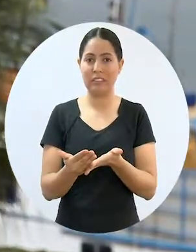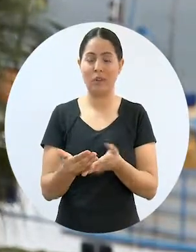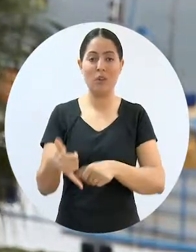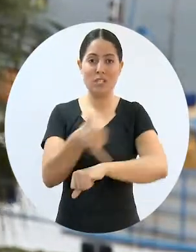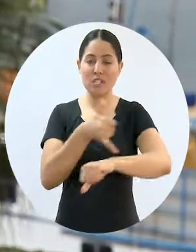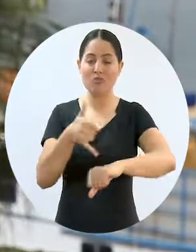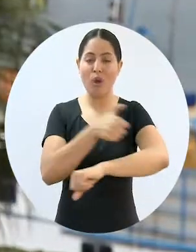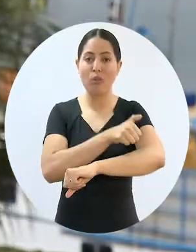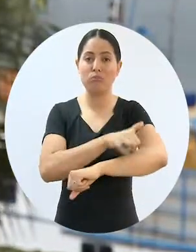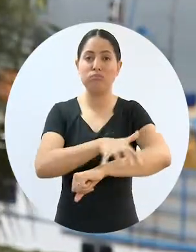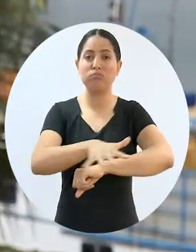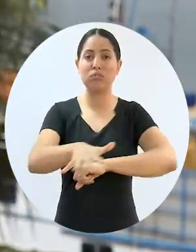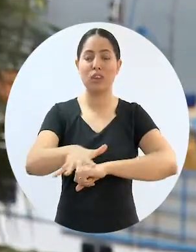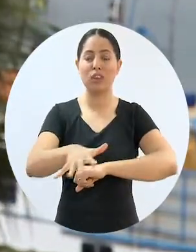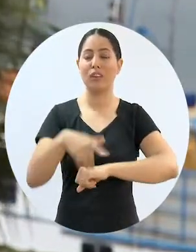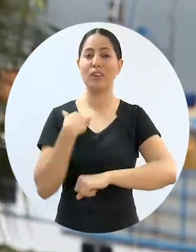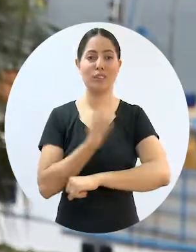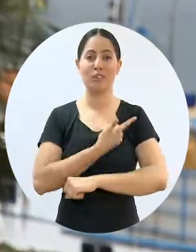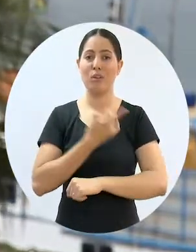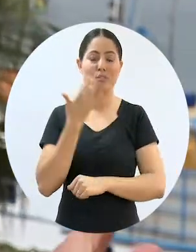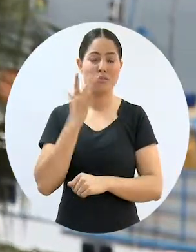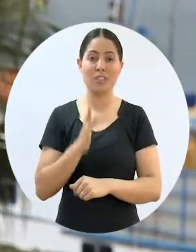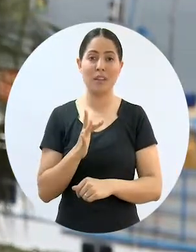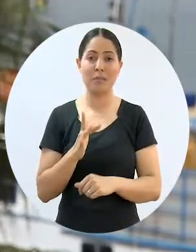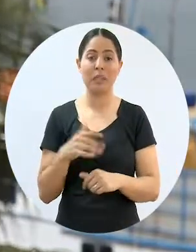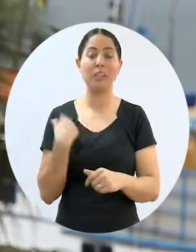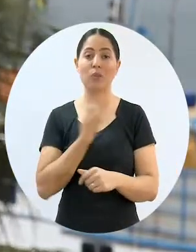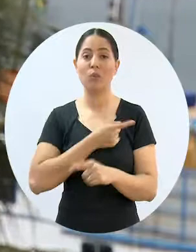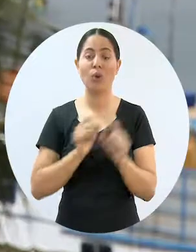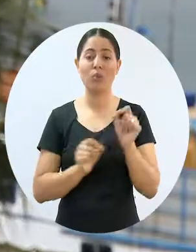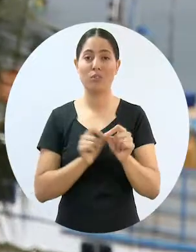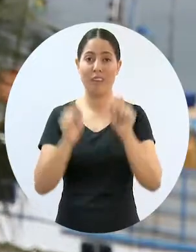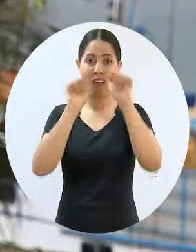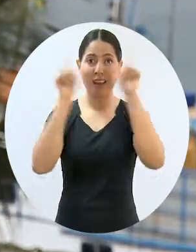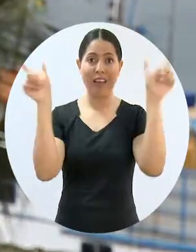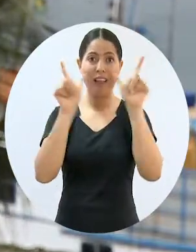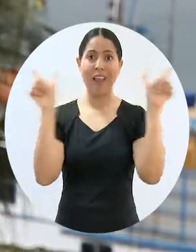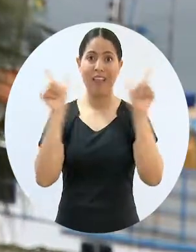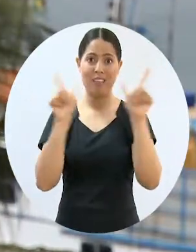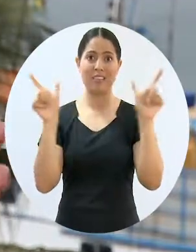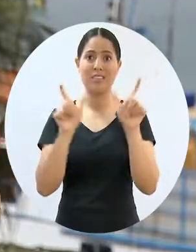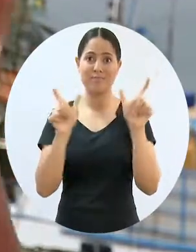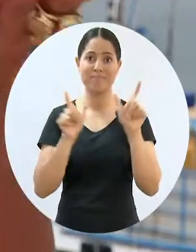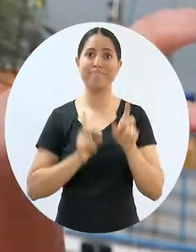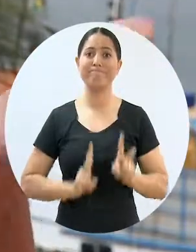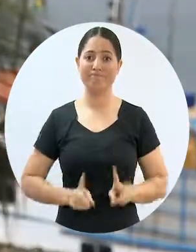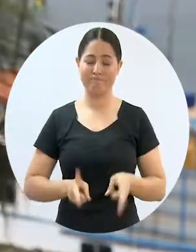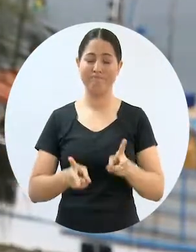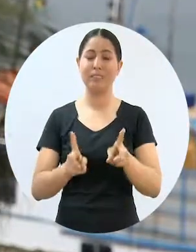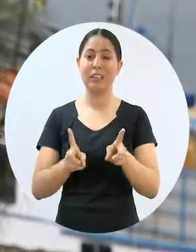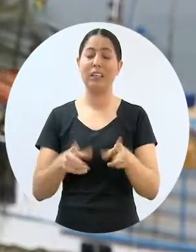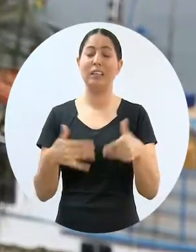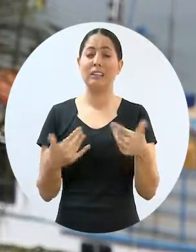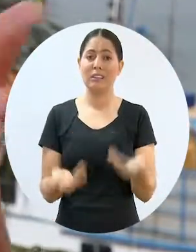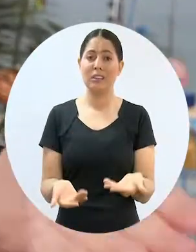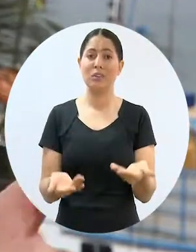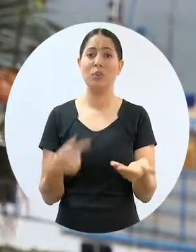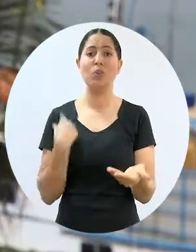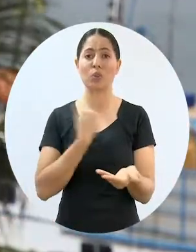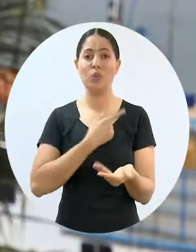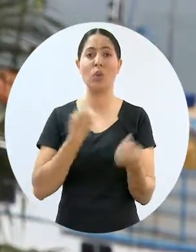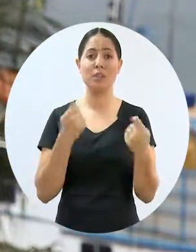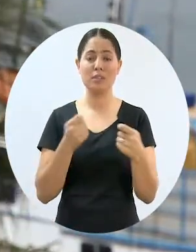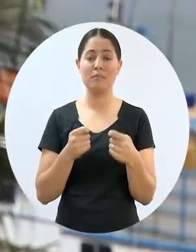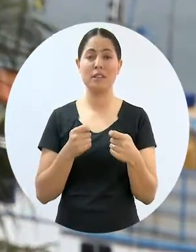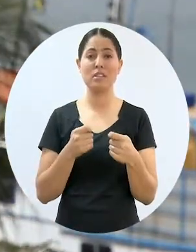desse derramamento, isso nos deixa em estado de alerta permanente, né, e por isso é que a gente tem que elogiar no Rio